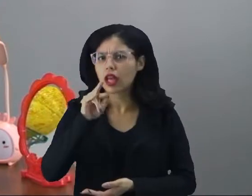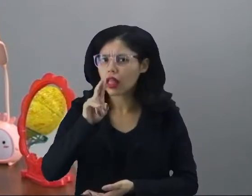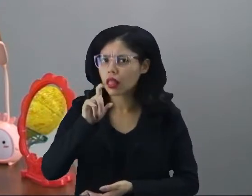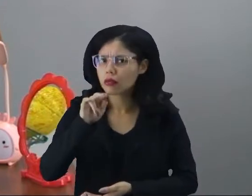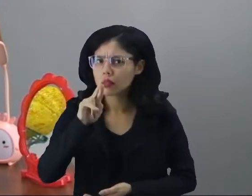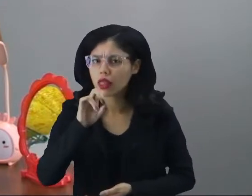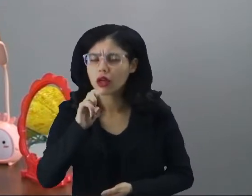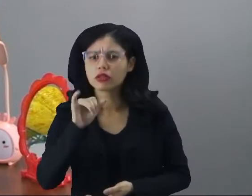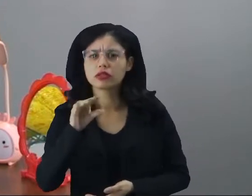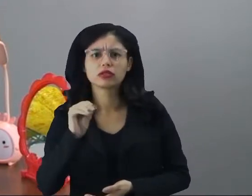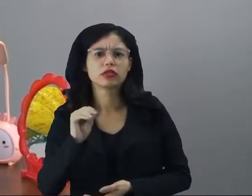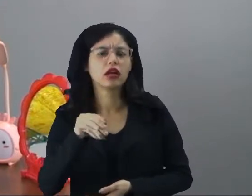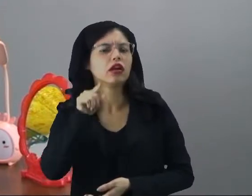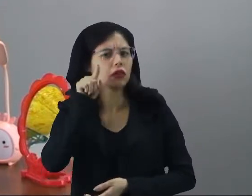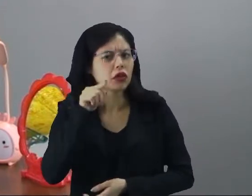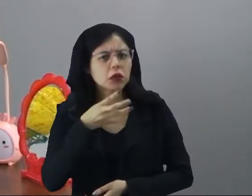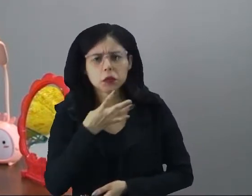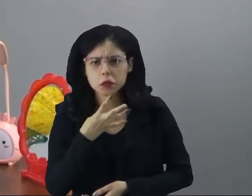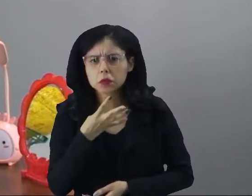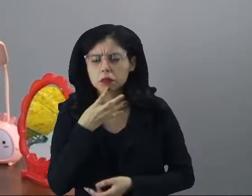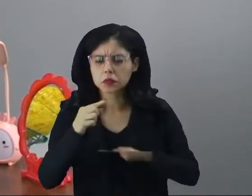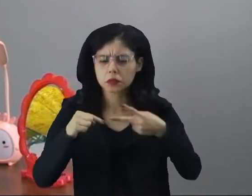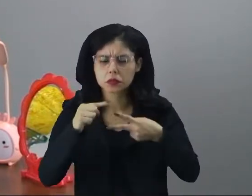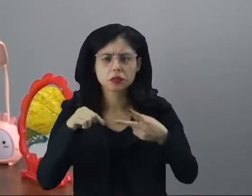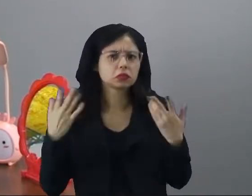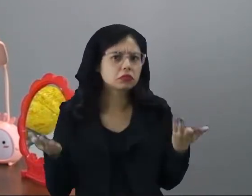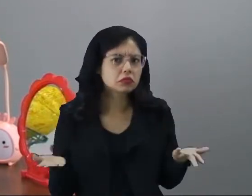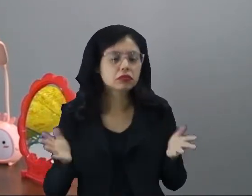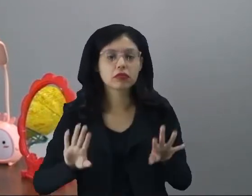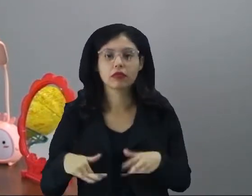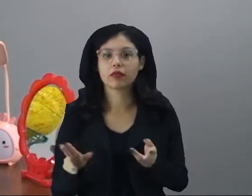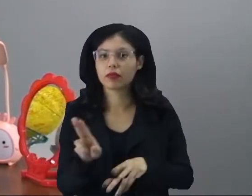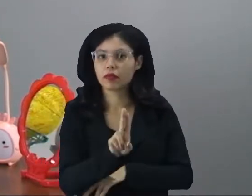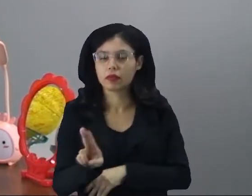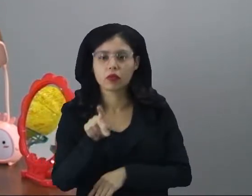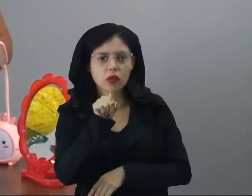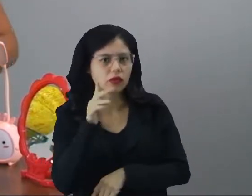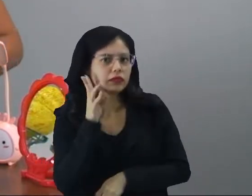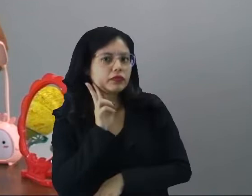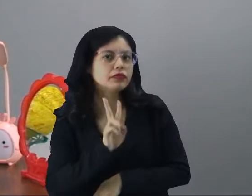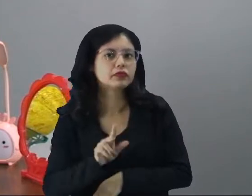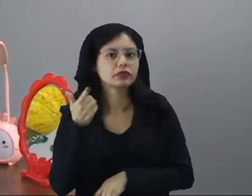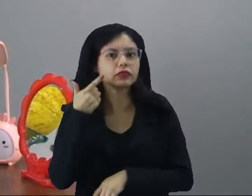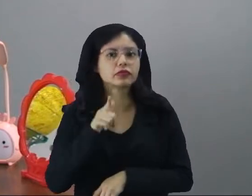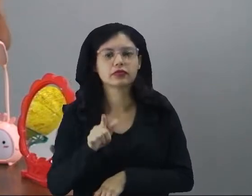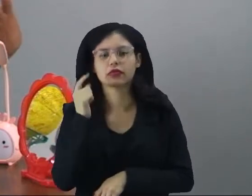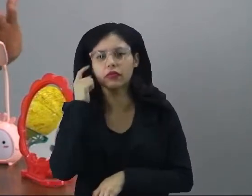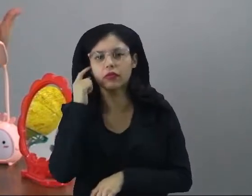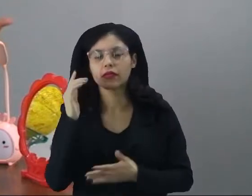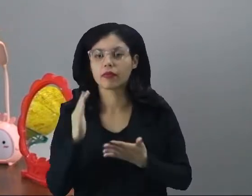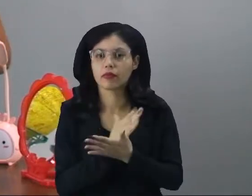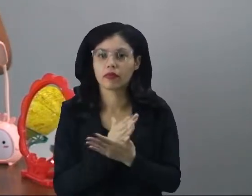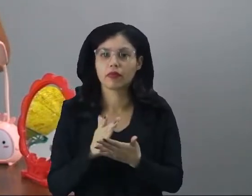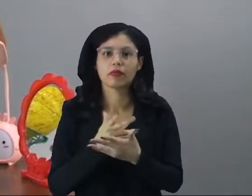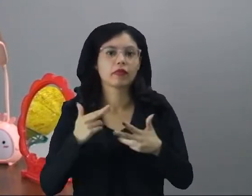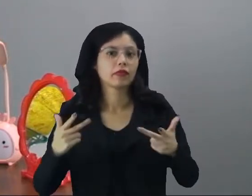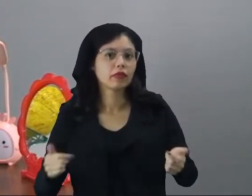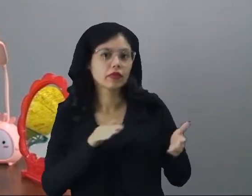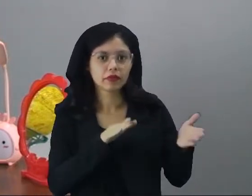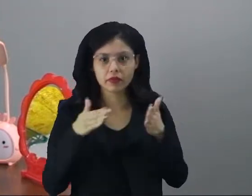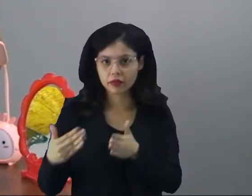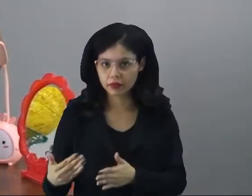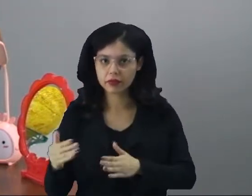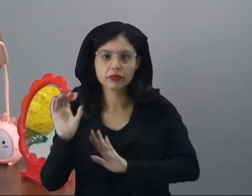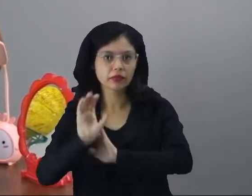luminosos? Alguém pode me dizer? Quando eu falo esse nome, você consegue pensar em alguma coisa que faça parte